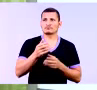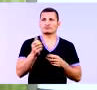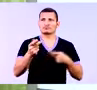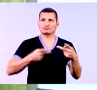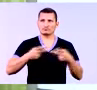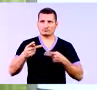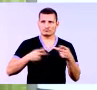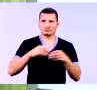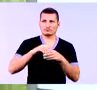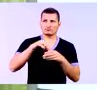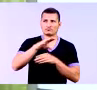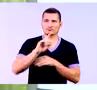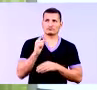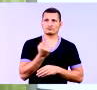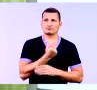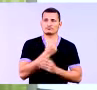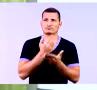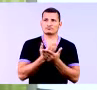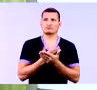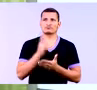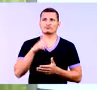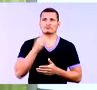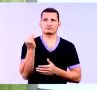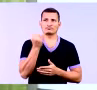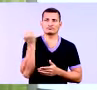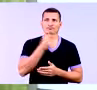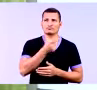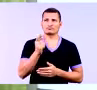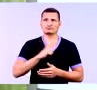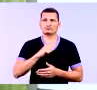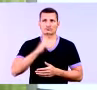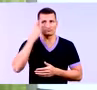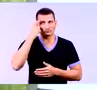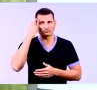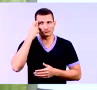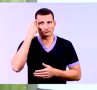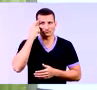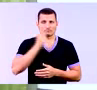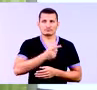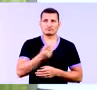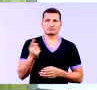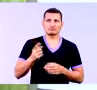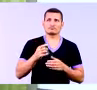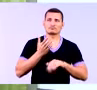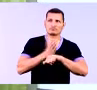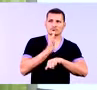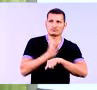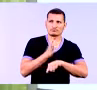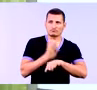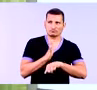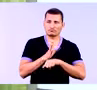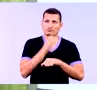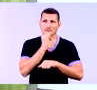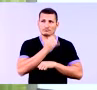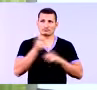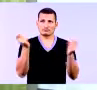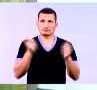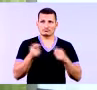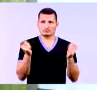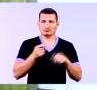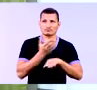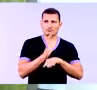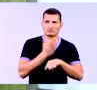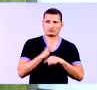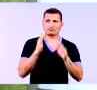projeto e ao conteúdo que nós estudamos. É importante que vocês tenham isso em mente, que vocês pratiquem se for possível, pratiquem